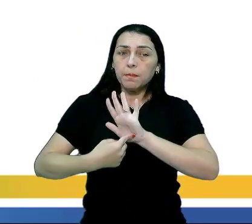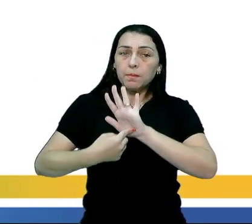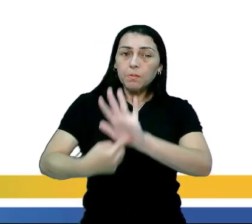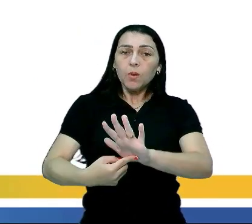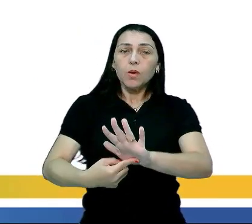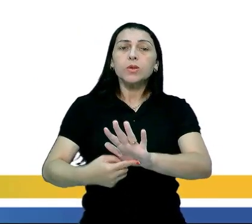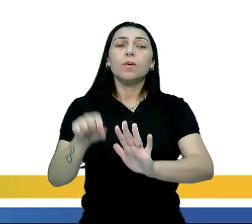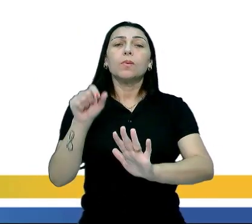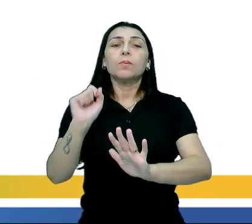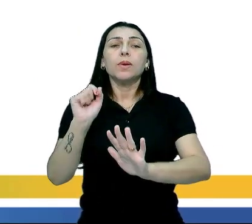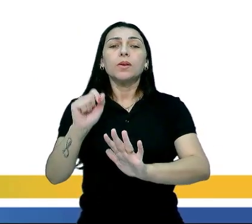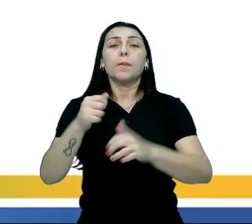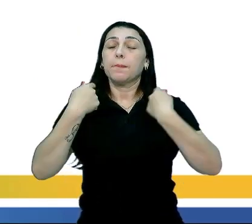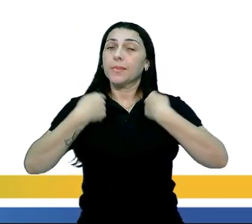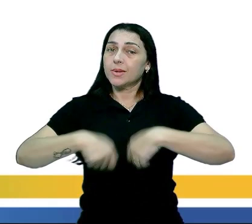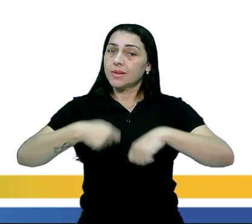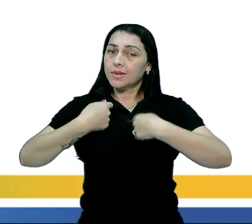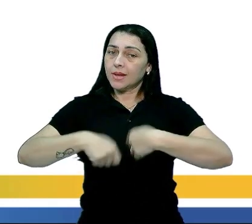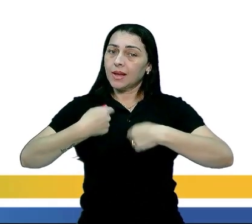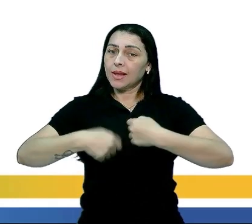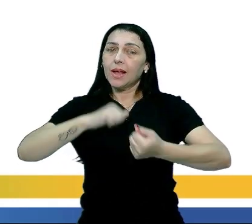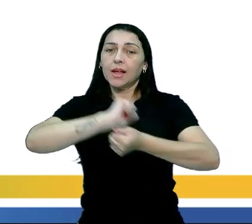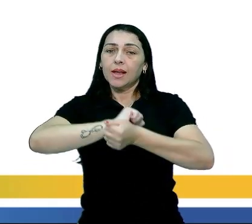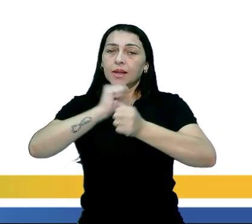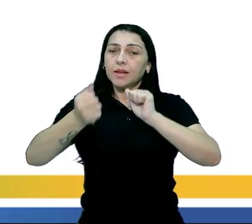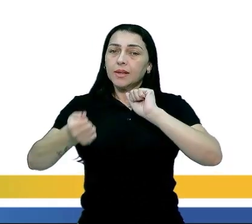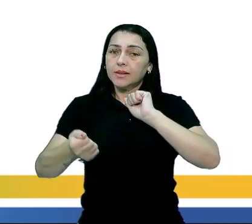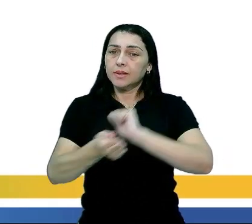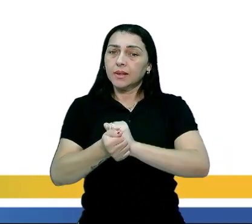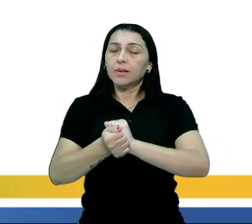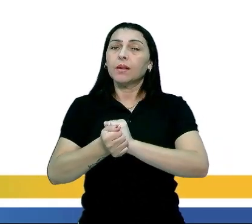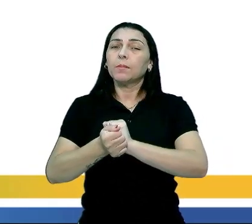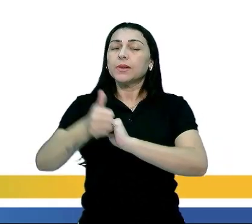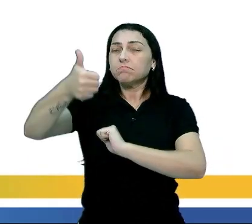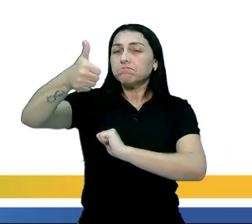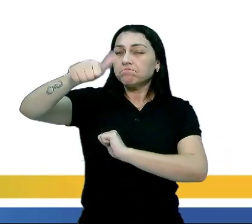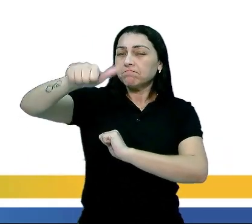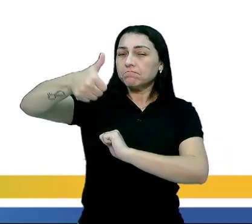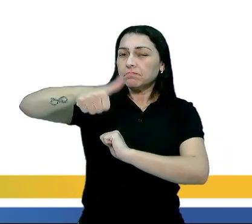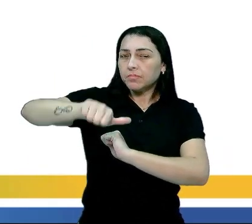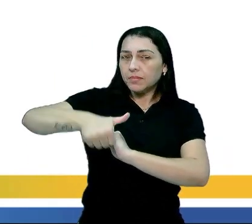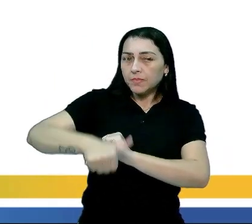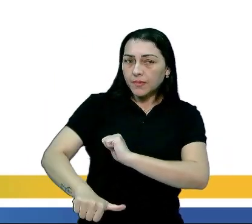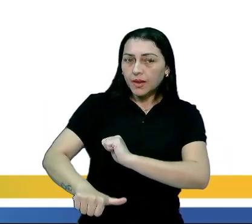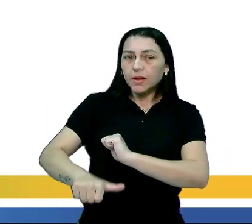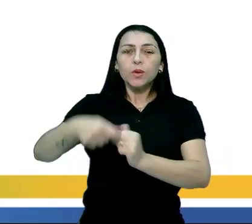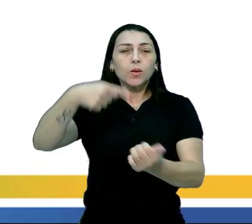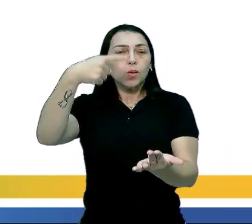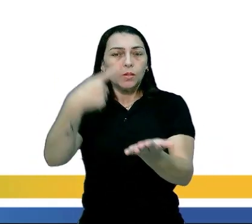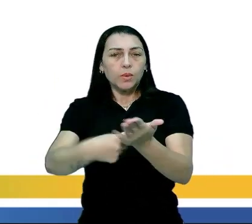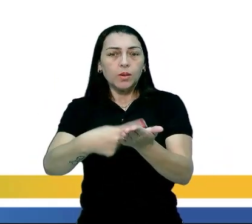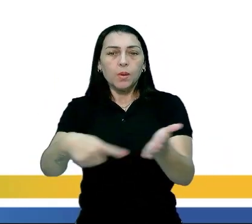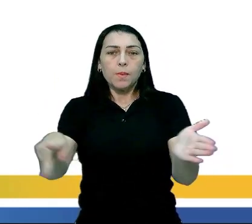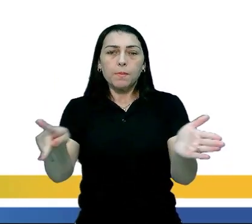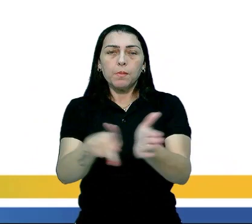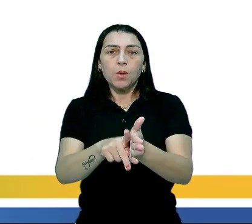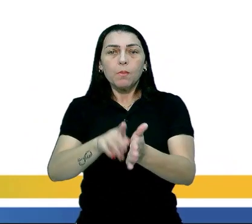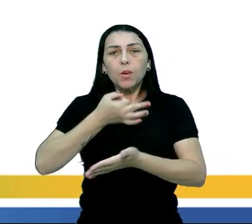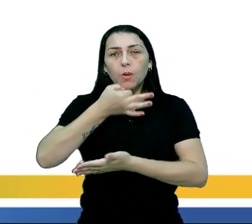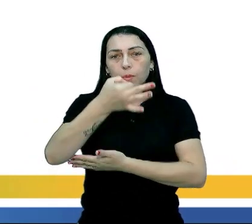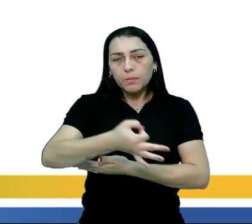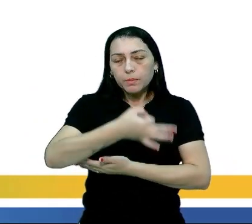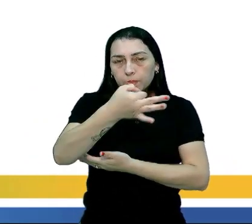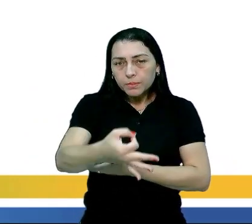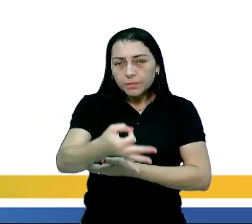lança-se mão dos meios necessários ou adequados ambos avaliados e